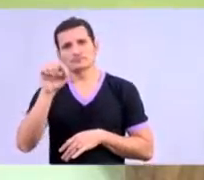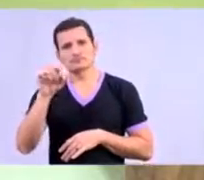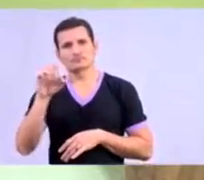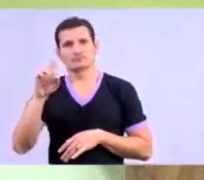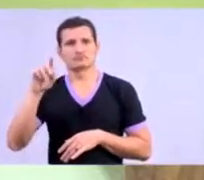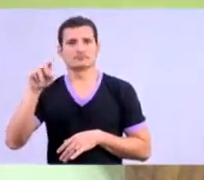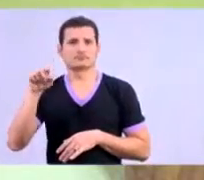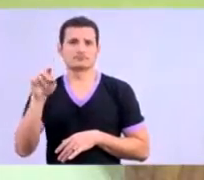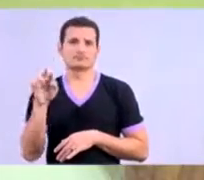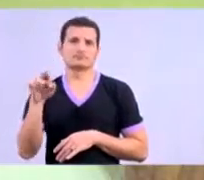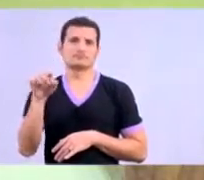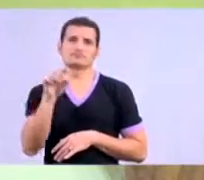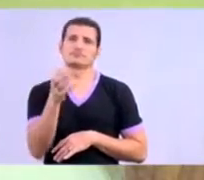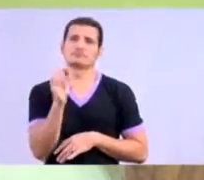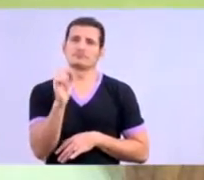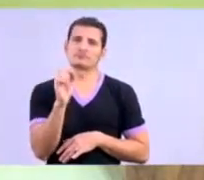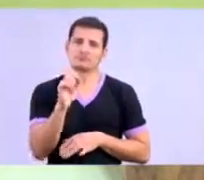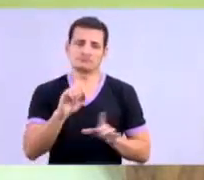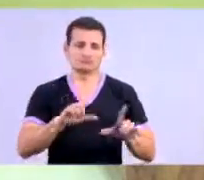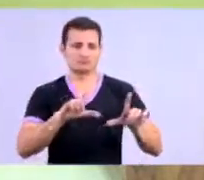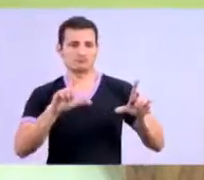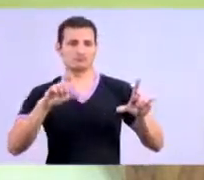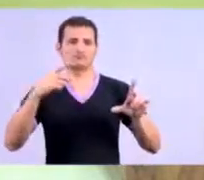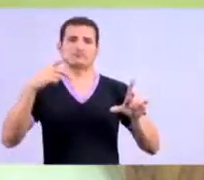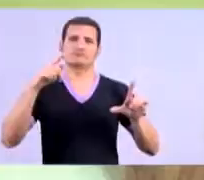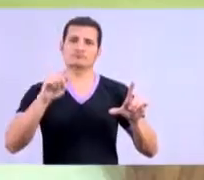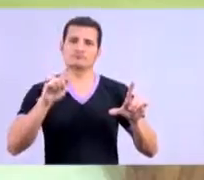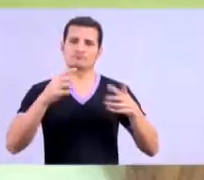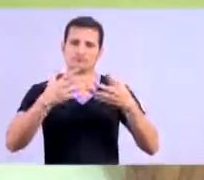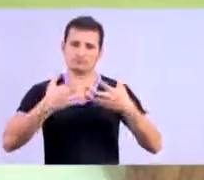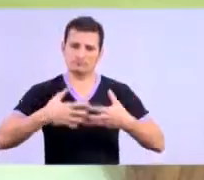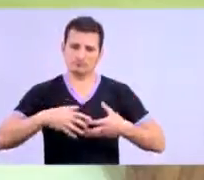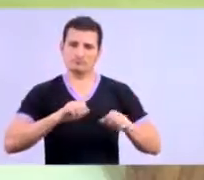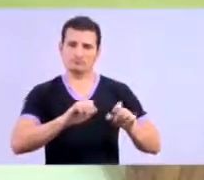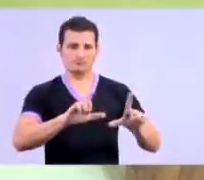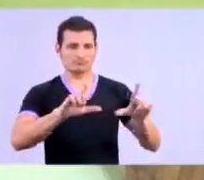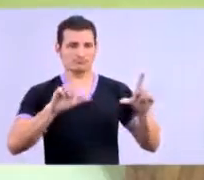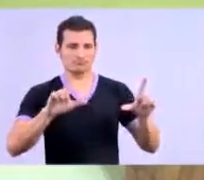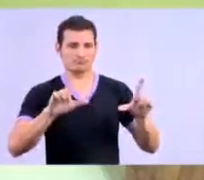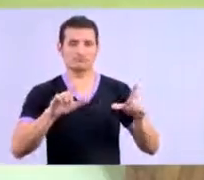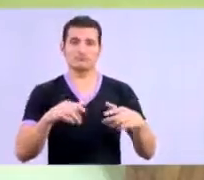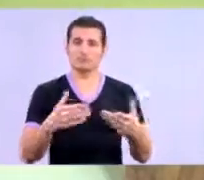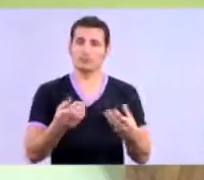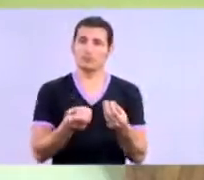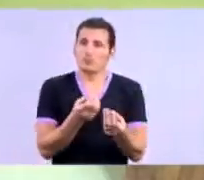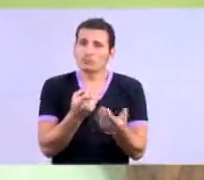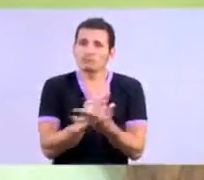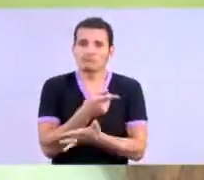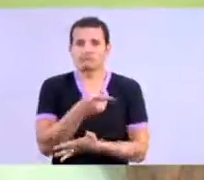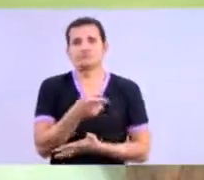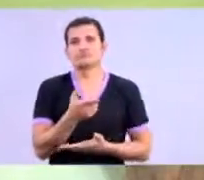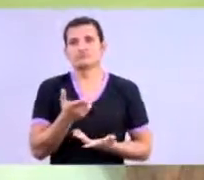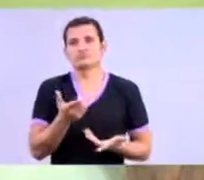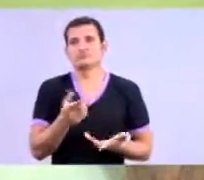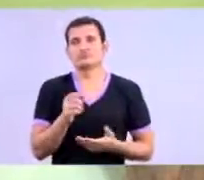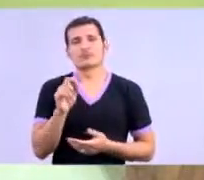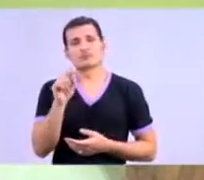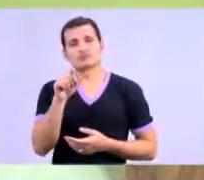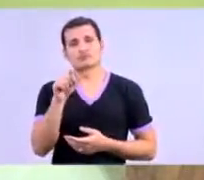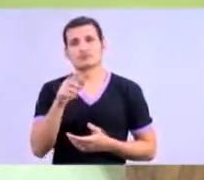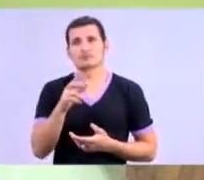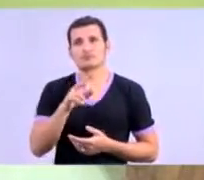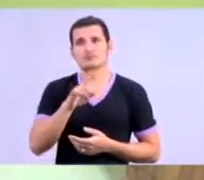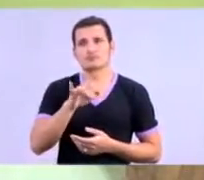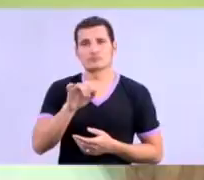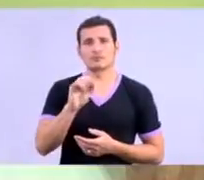www.ifra.edu.br, você quer o quê? Que a página do IFRA apareça imediatamente, certo? Bom, como que acontece isso? O que acontece é que você vai mandar